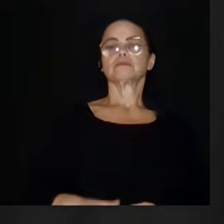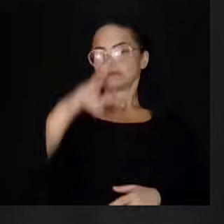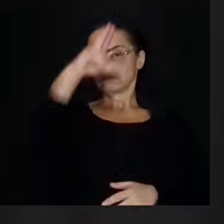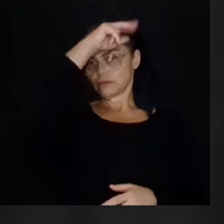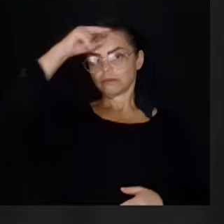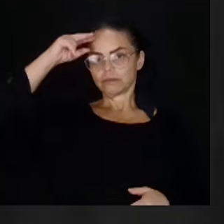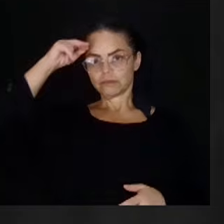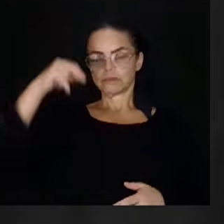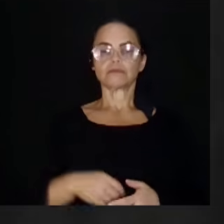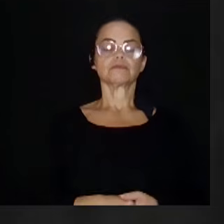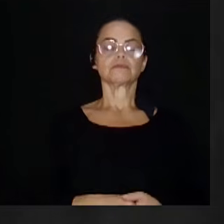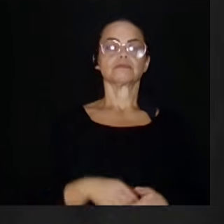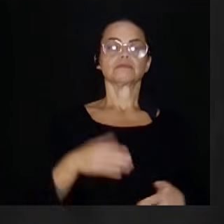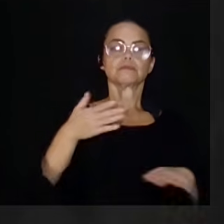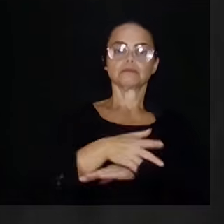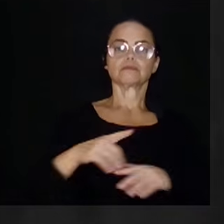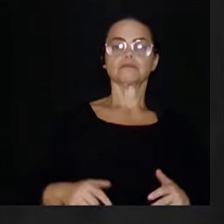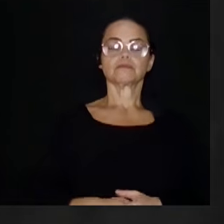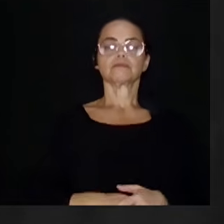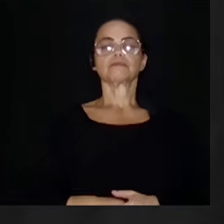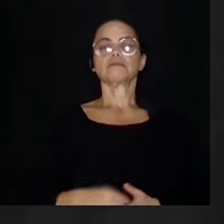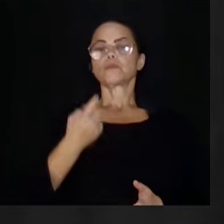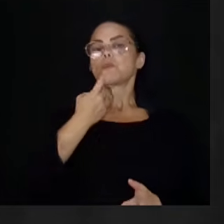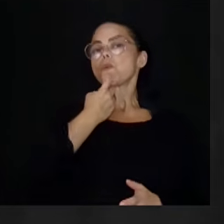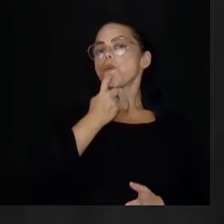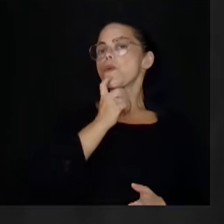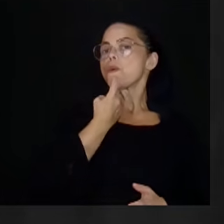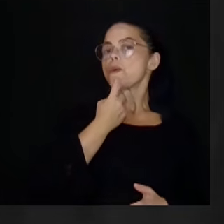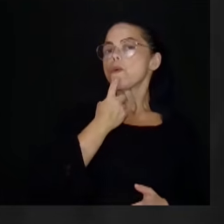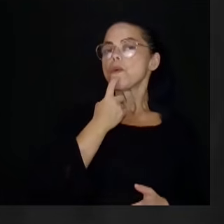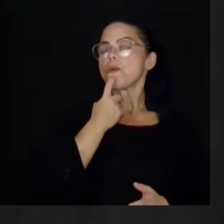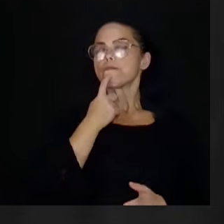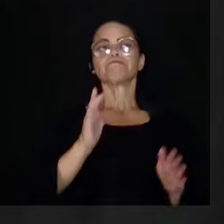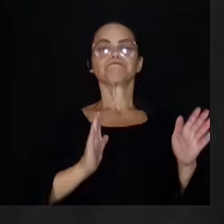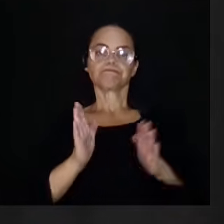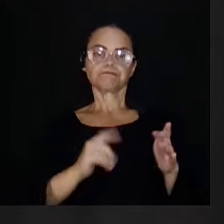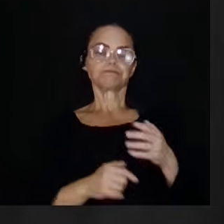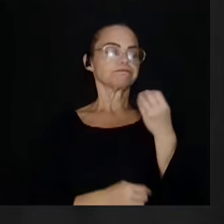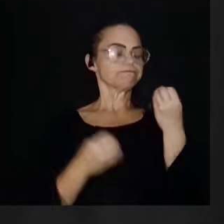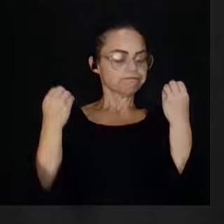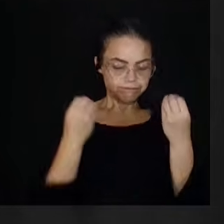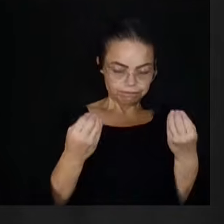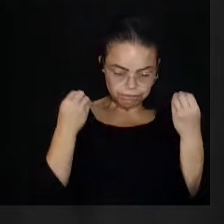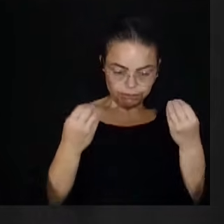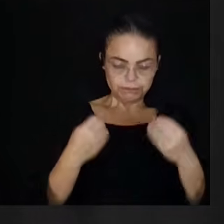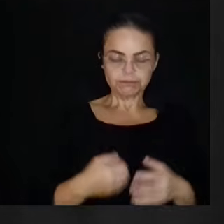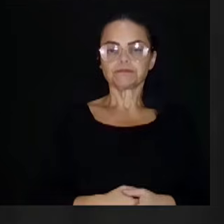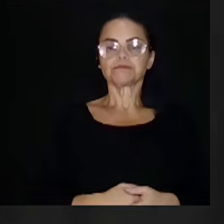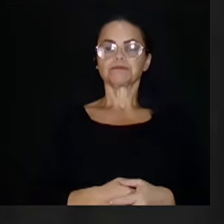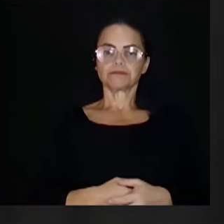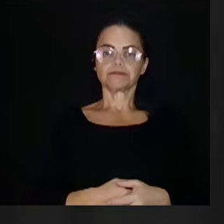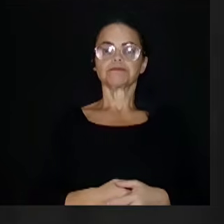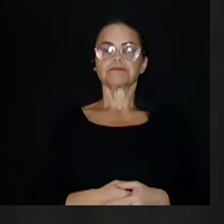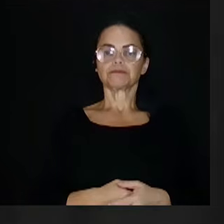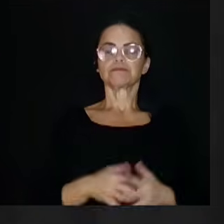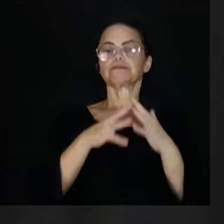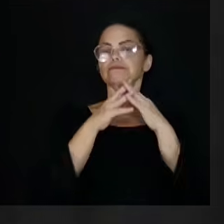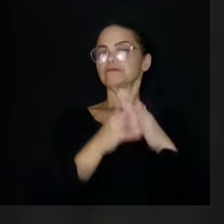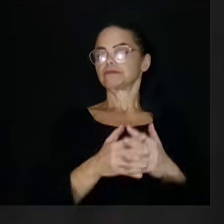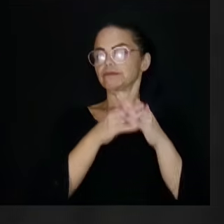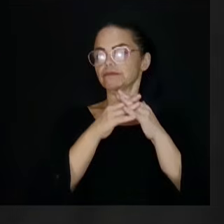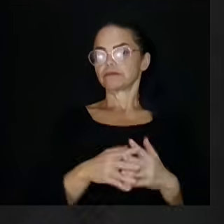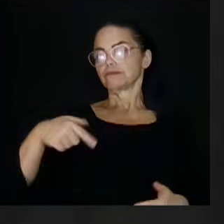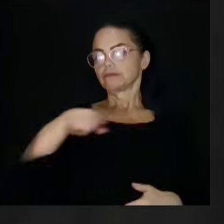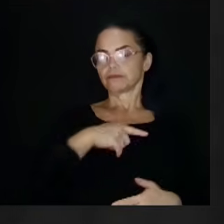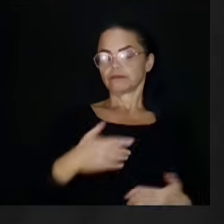entrei na prefeitura de Campinas num momento, como que eu posso dizer? Foi um momento bastante complicado para nós servidores. Foi no momento que